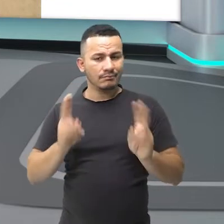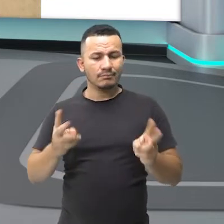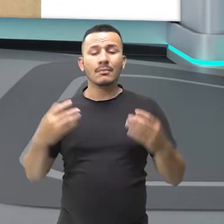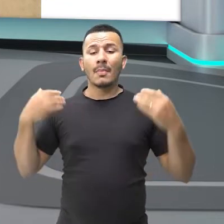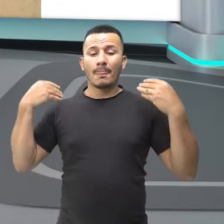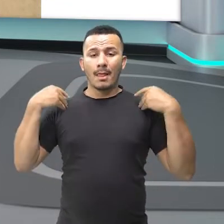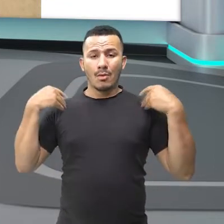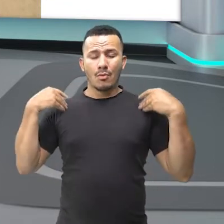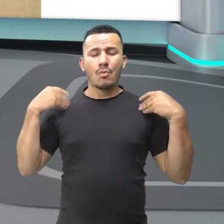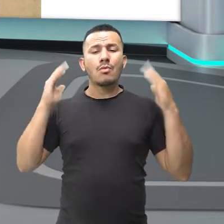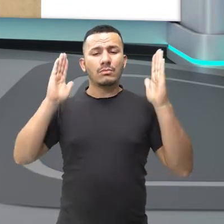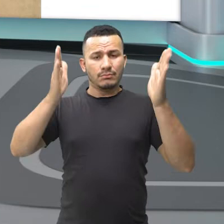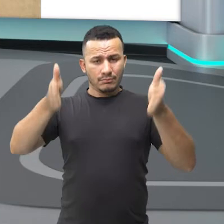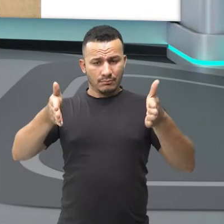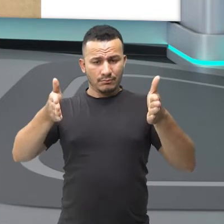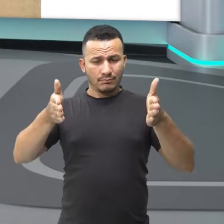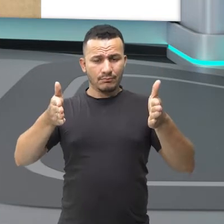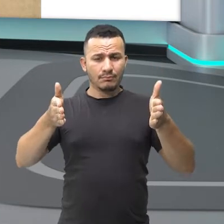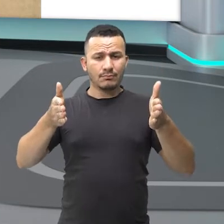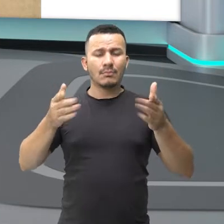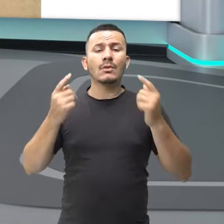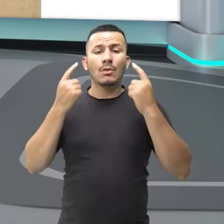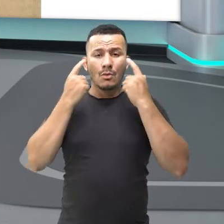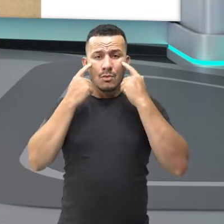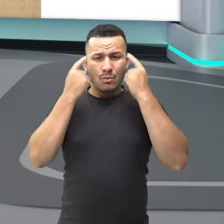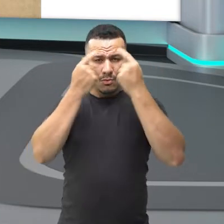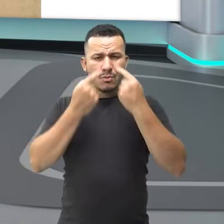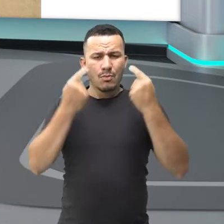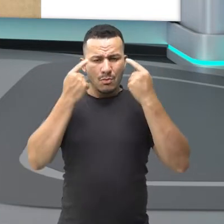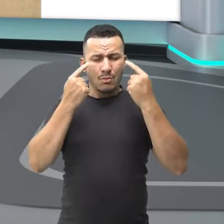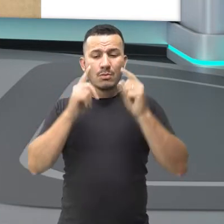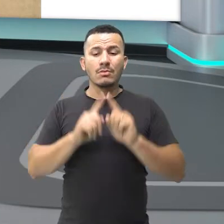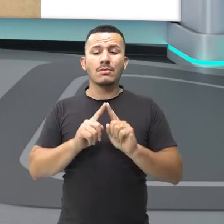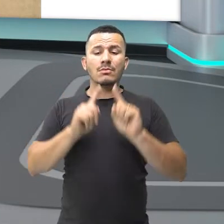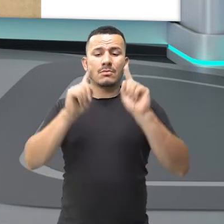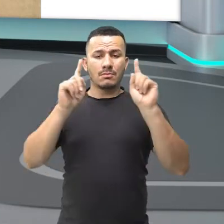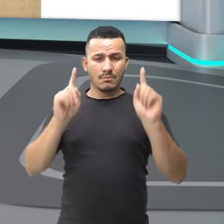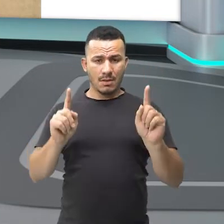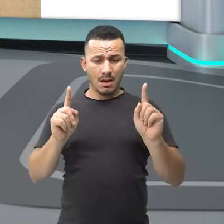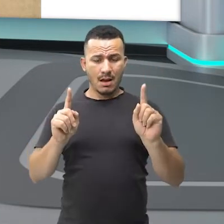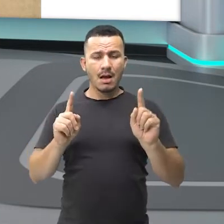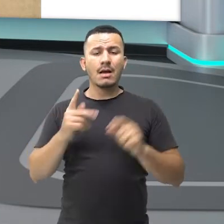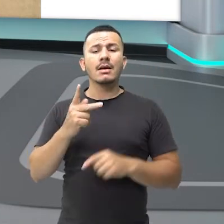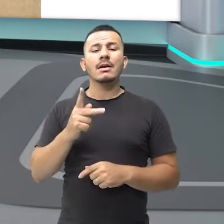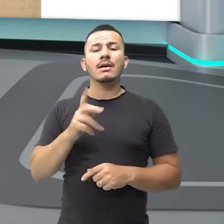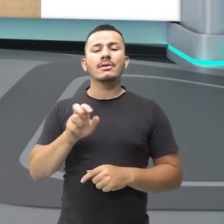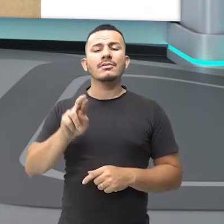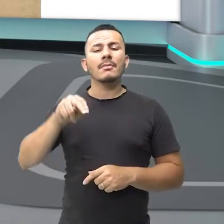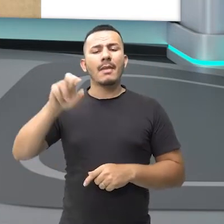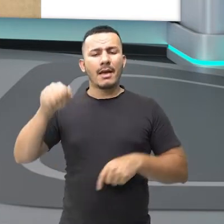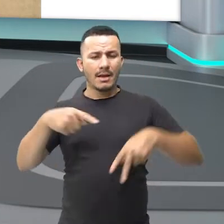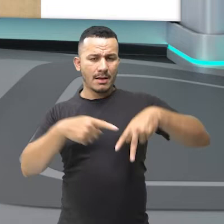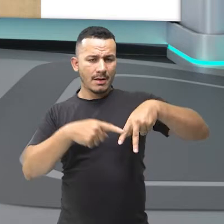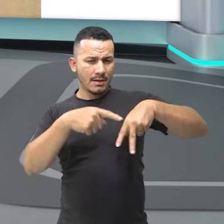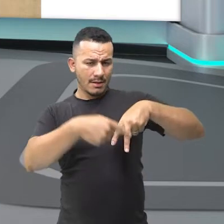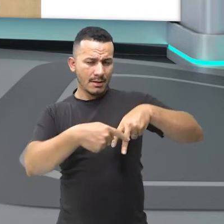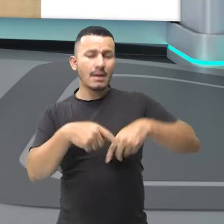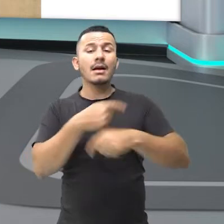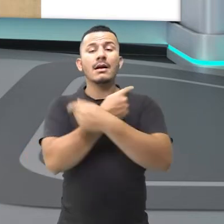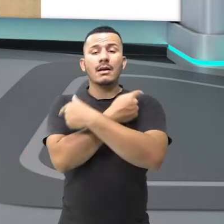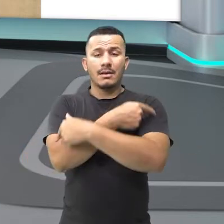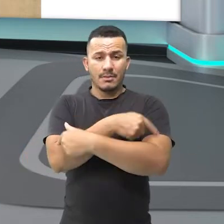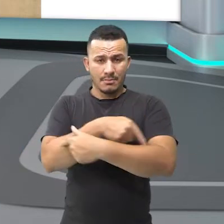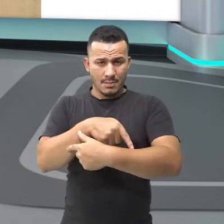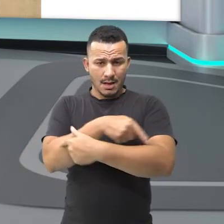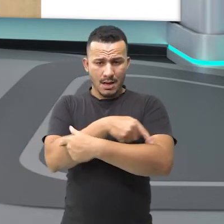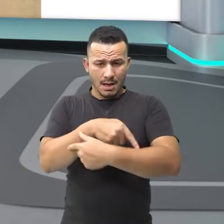o ombro ficava de frente e o olho. Só que as pernas, certo? As pernas e os braços estão